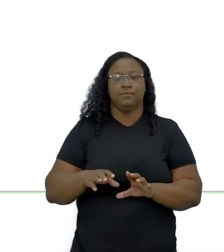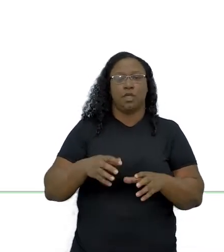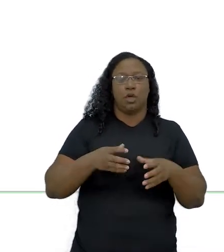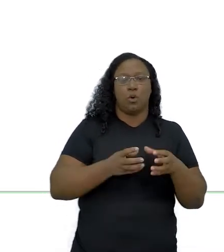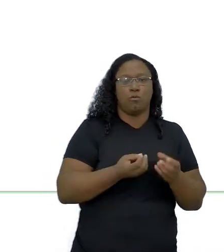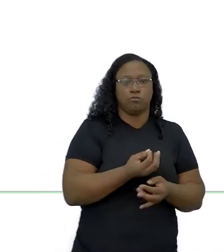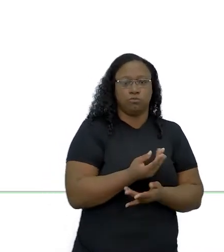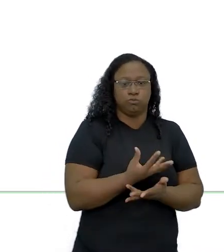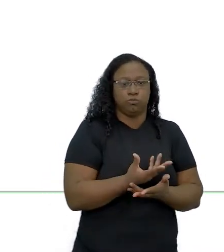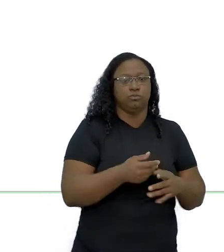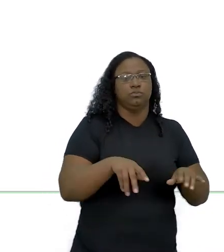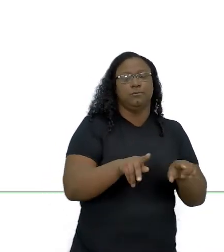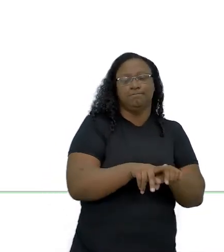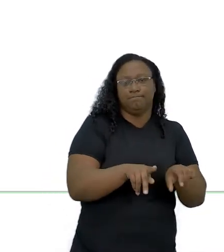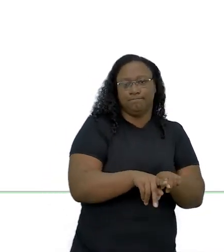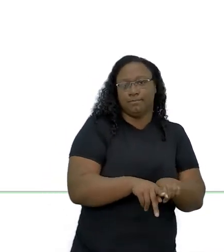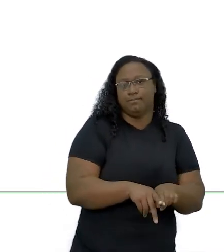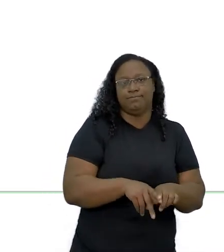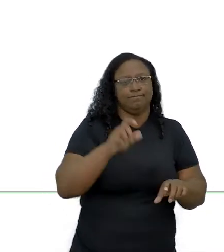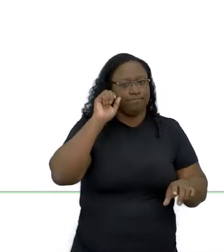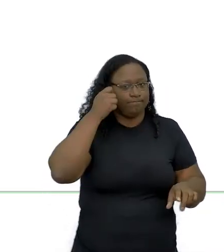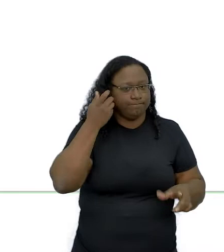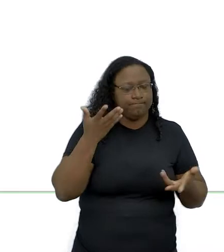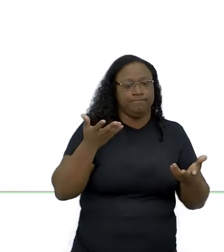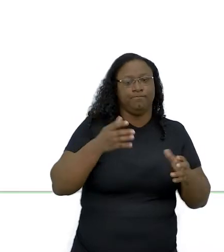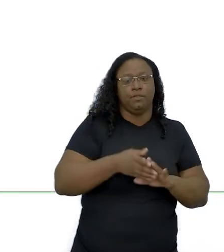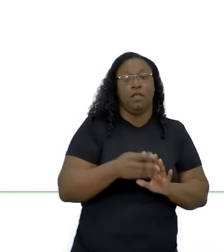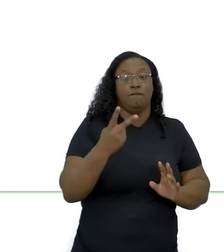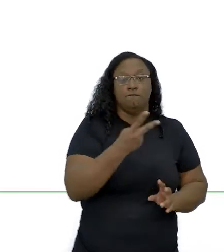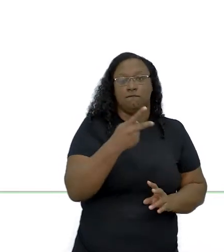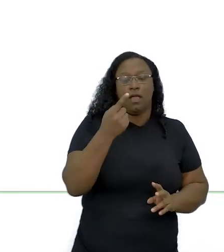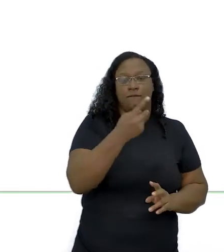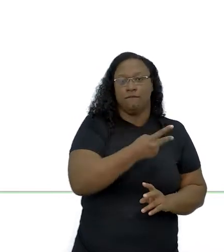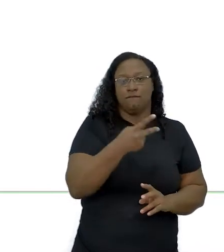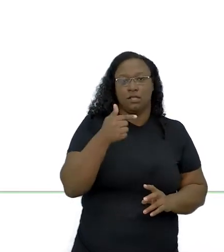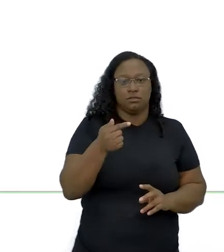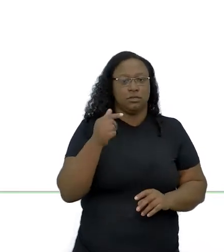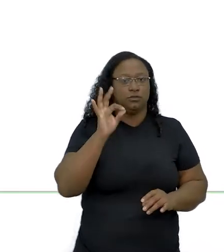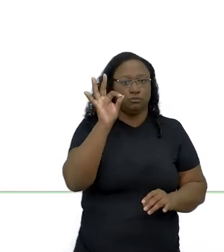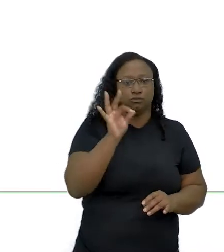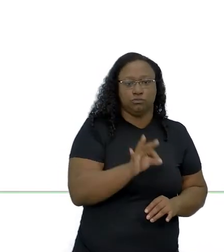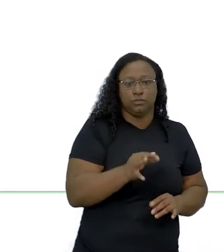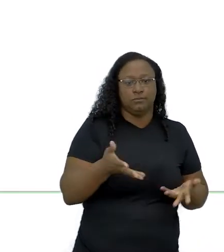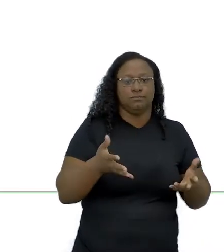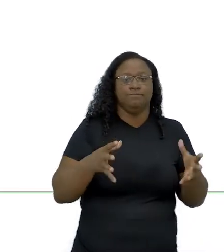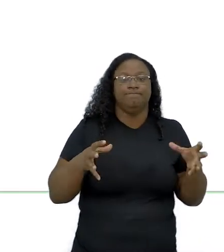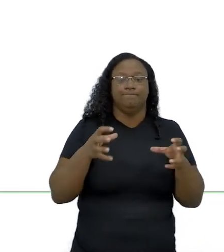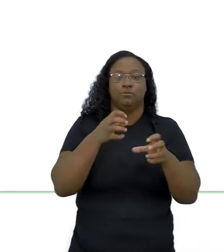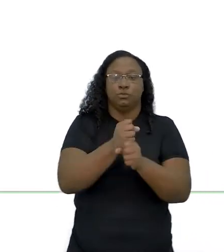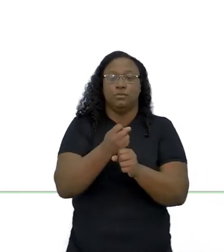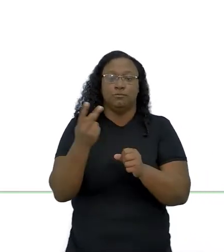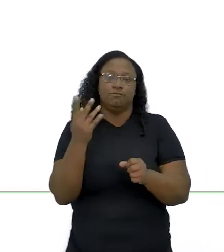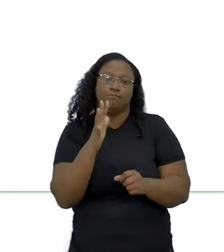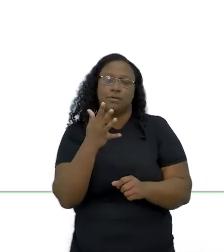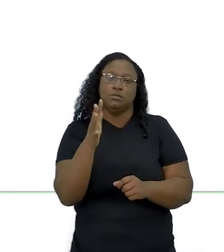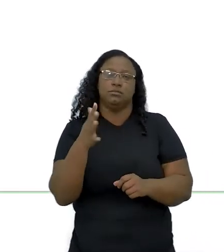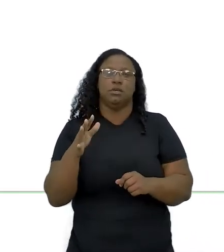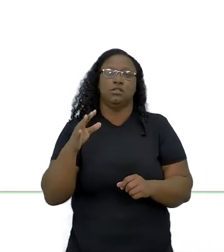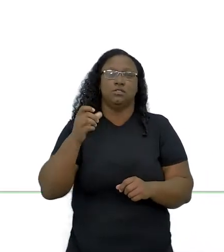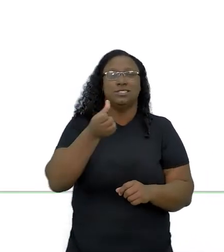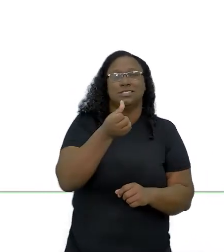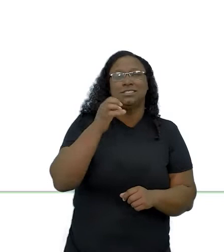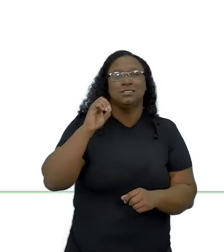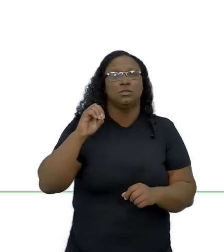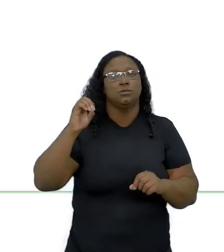mineral quanto o petróleo e derivados são considerados combustíveis fósseis. Então, ó, somando os dois aí, vai dar quase